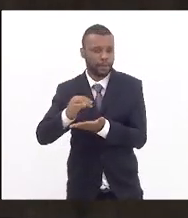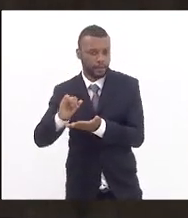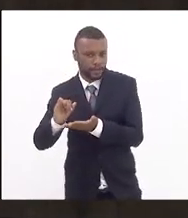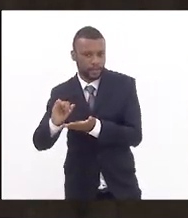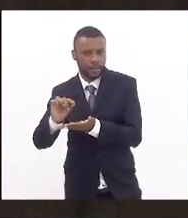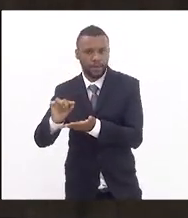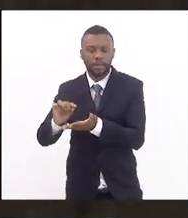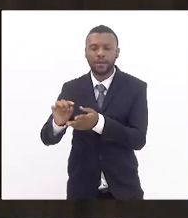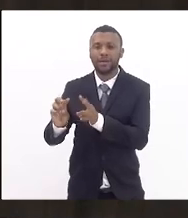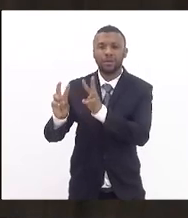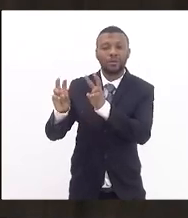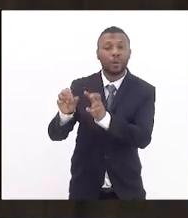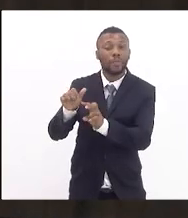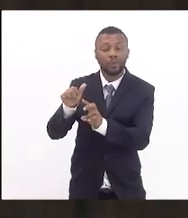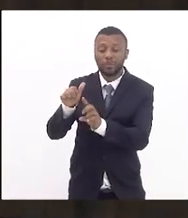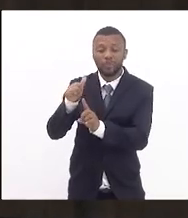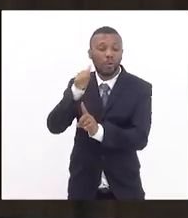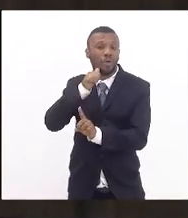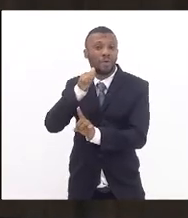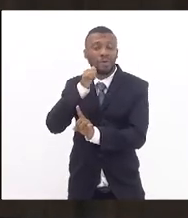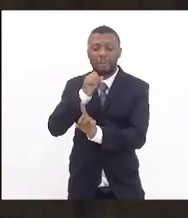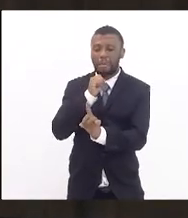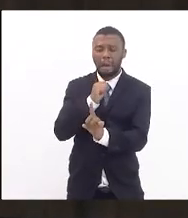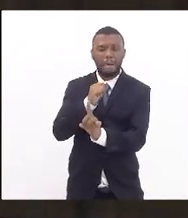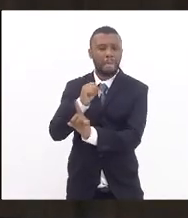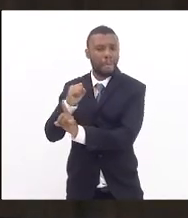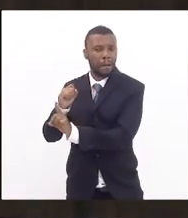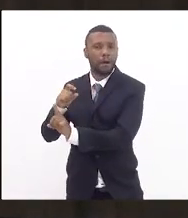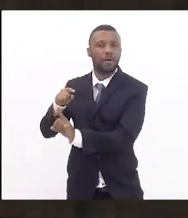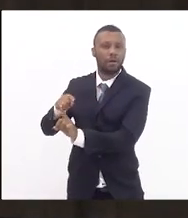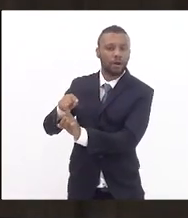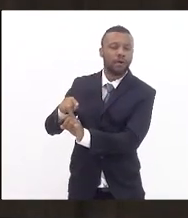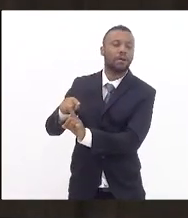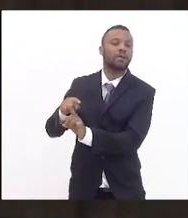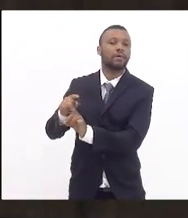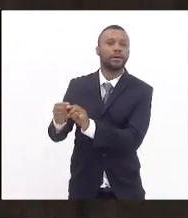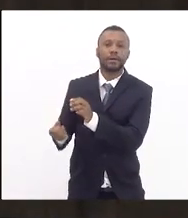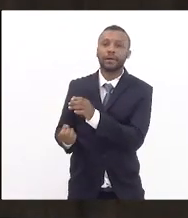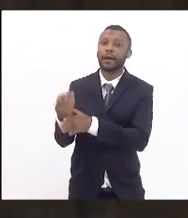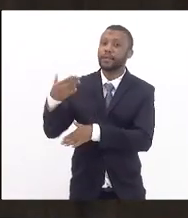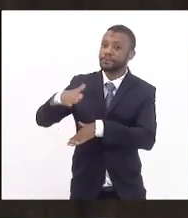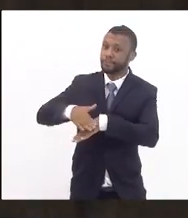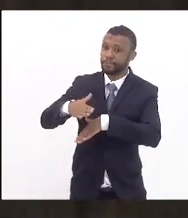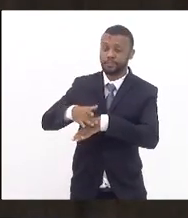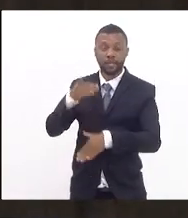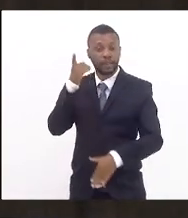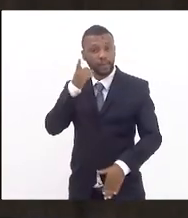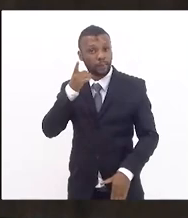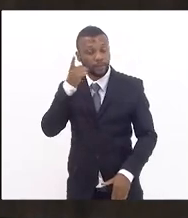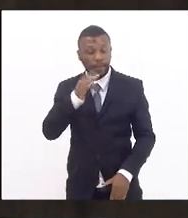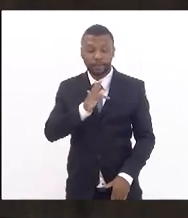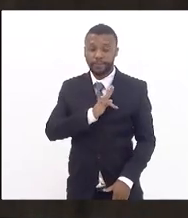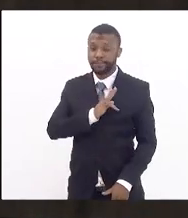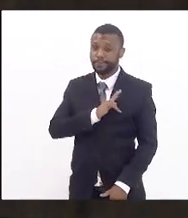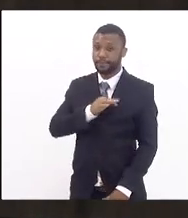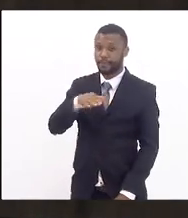do feminicídio, criada aqui pela deputada Marta Rocha, que todo mandato